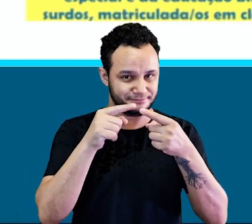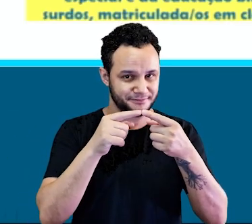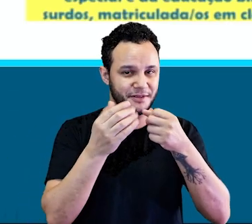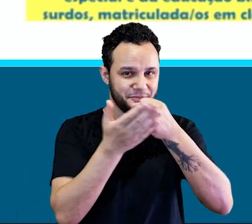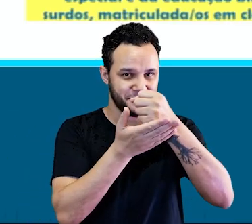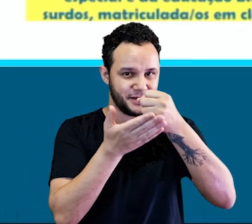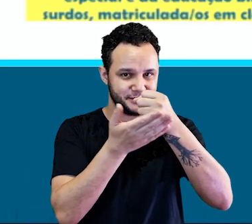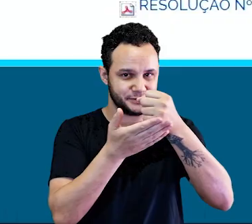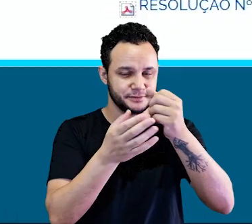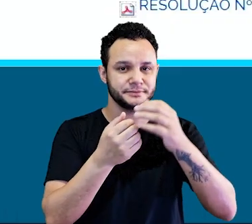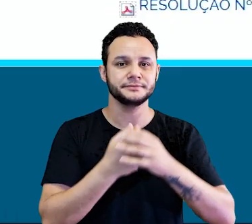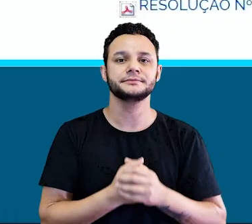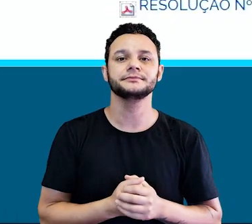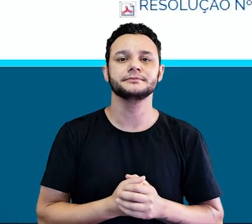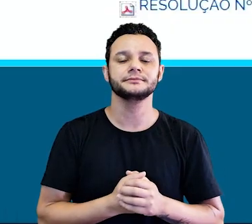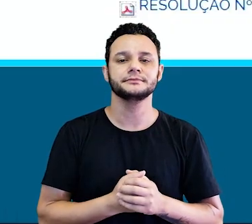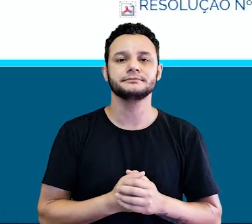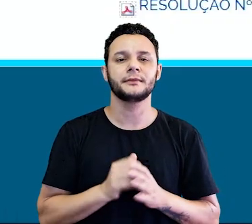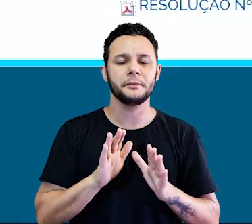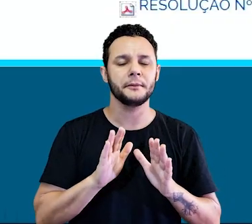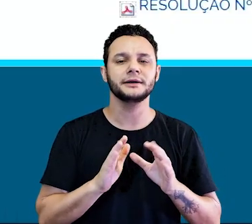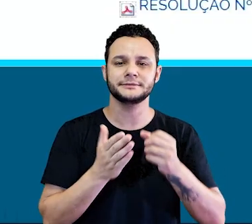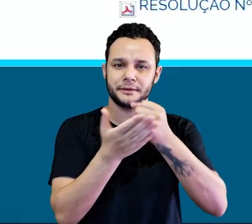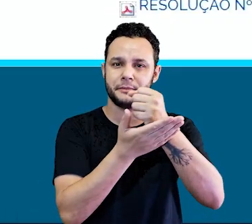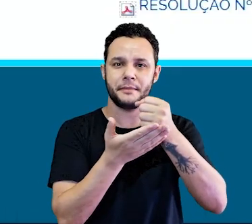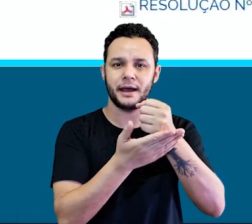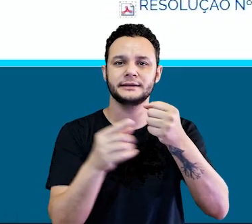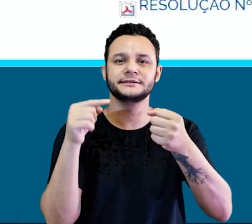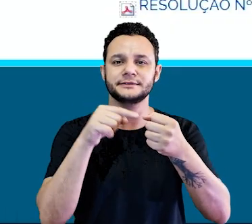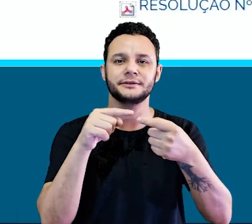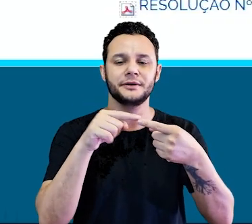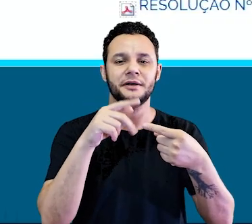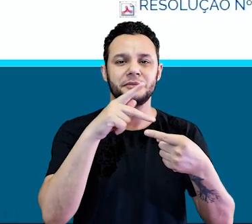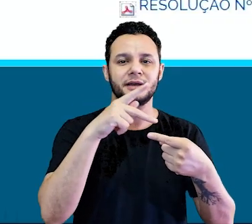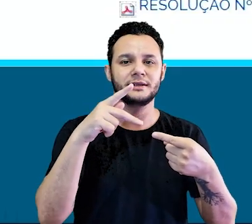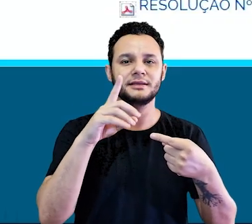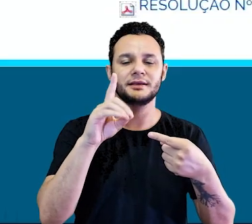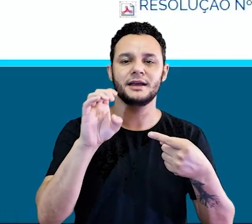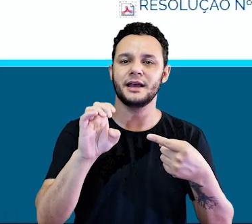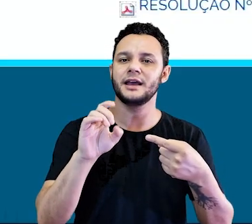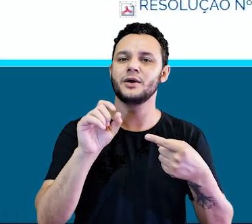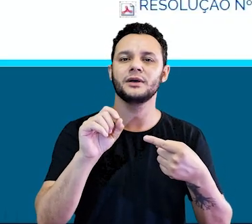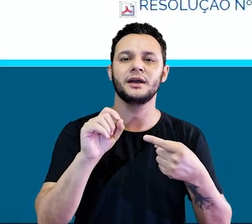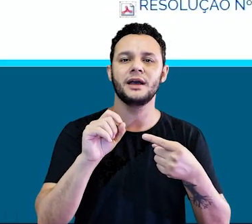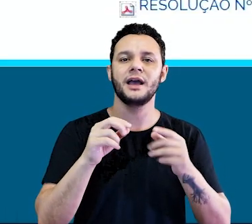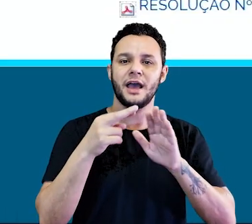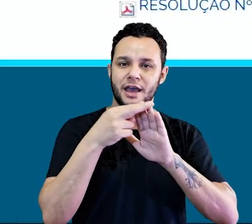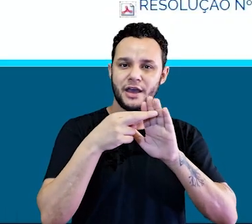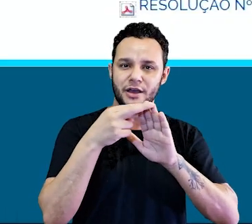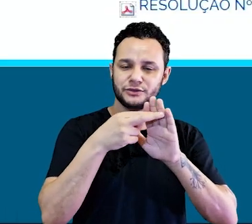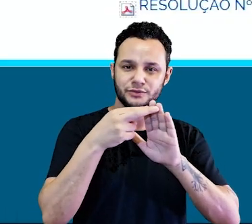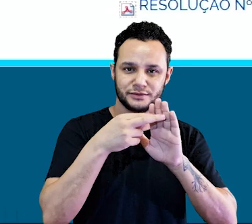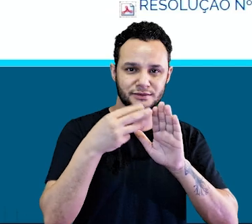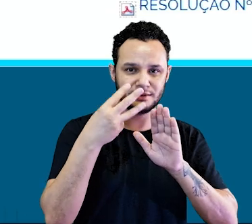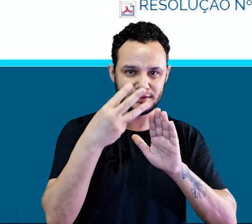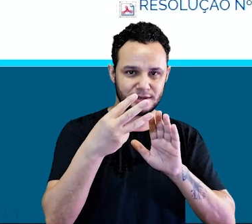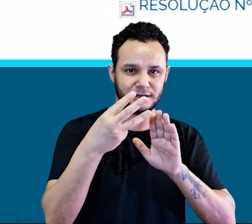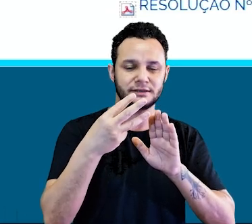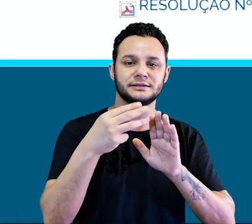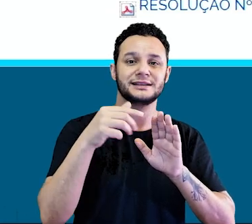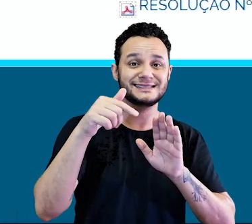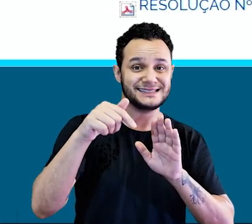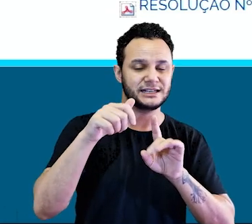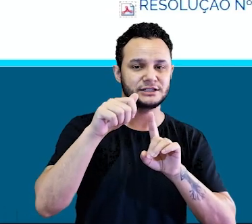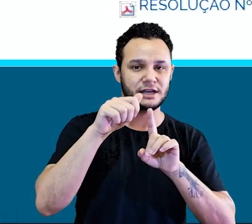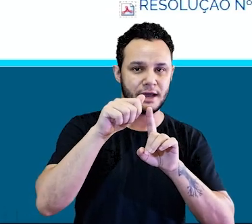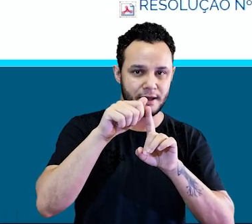básico, tá? Mas isso, gente, a gente está falando aí do PDDE básico, né, que foi alterado aí na resolução 3